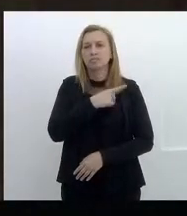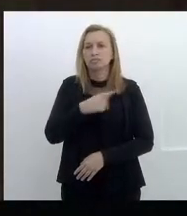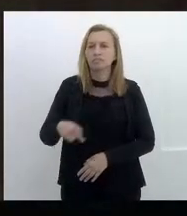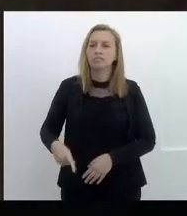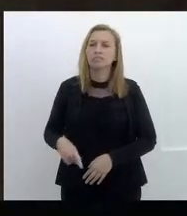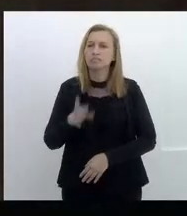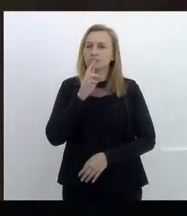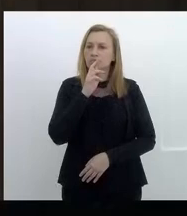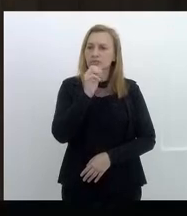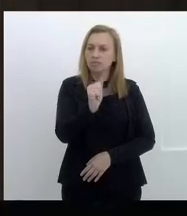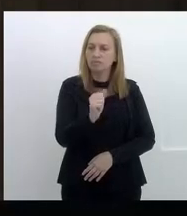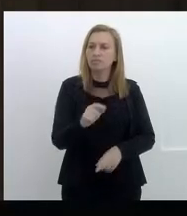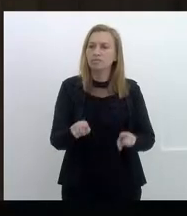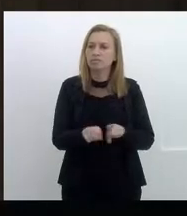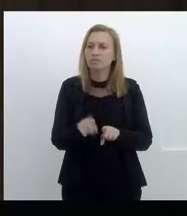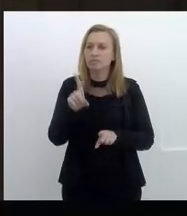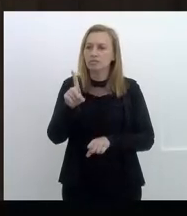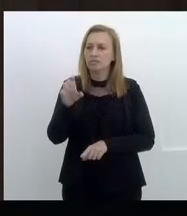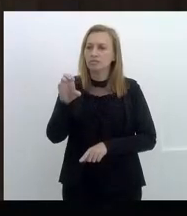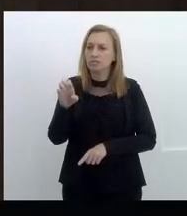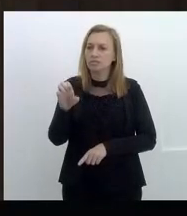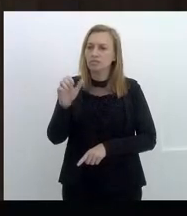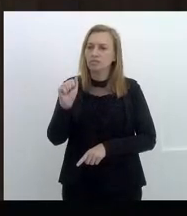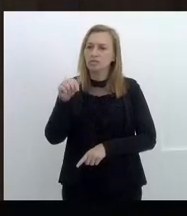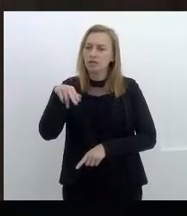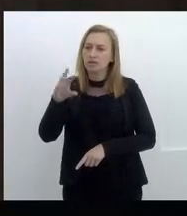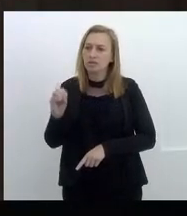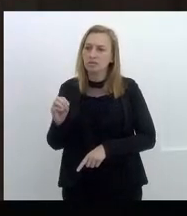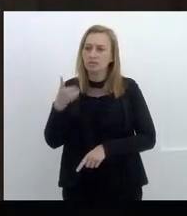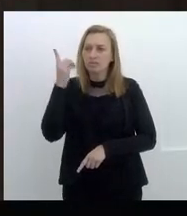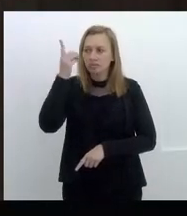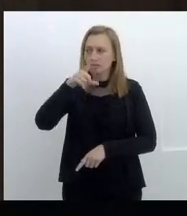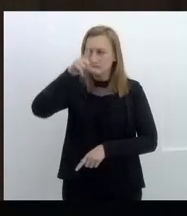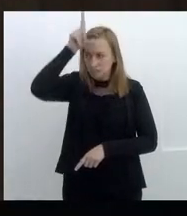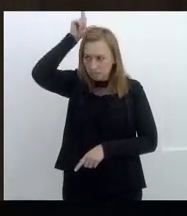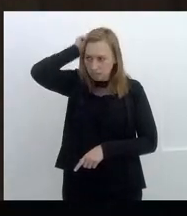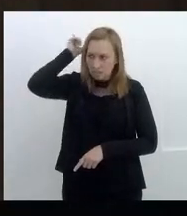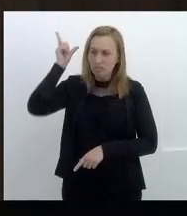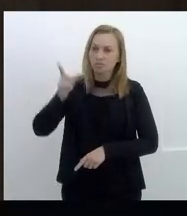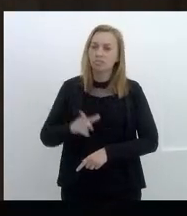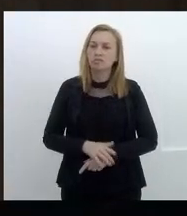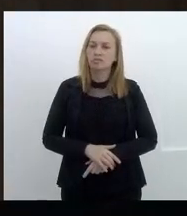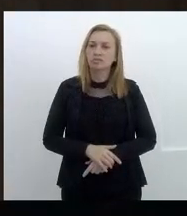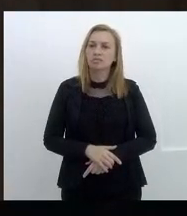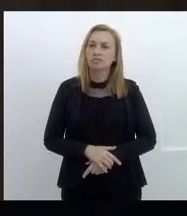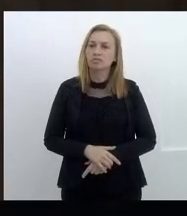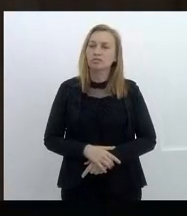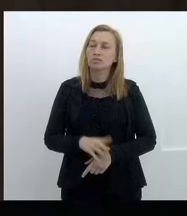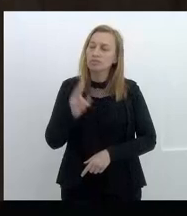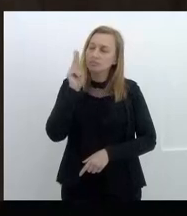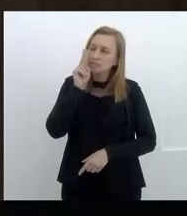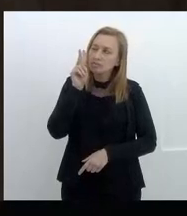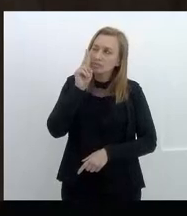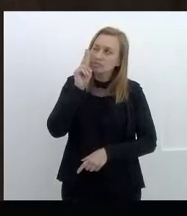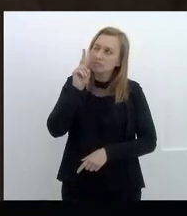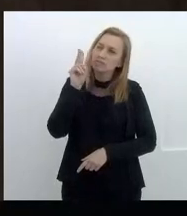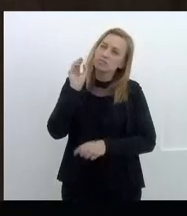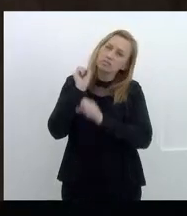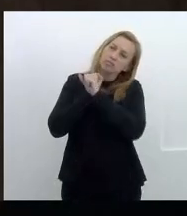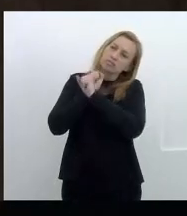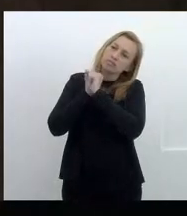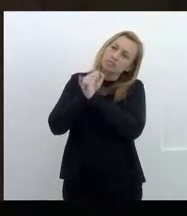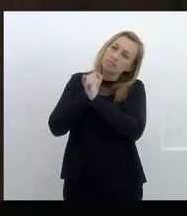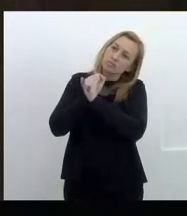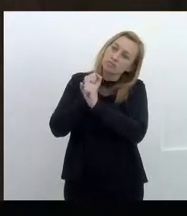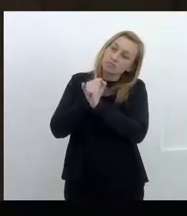também cumprimentando o decano Deputado Luiz Paulo de quem me recordo desde os tempos